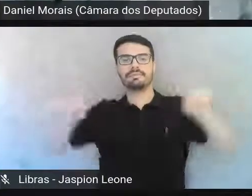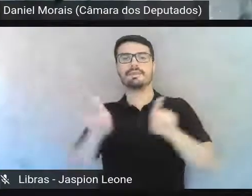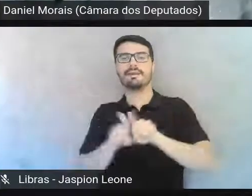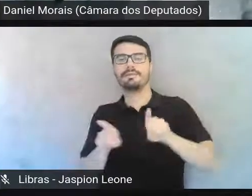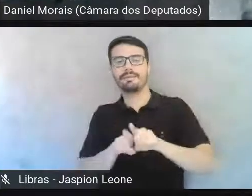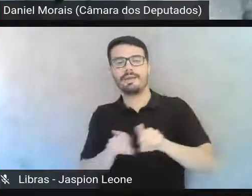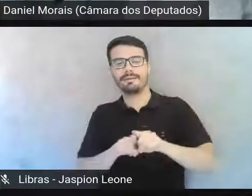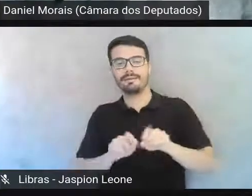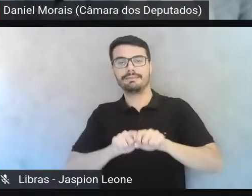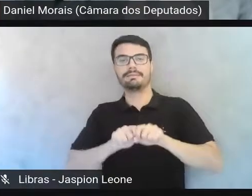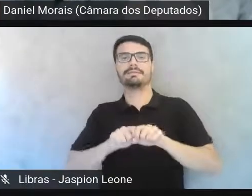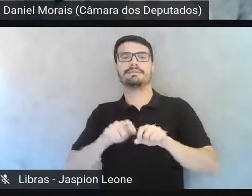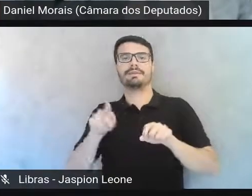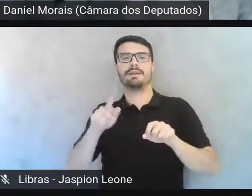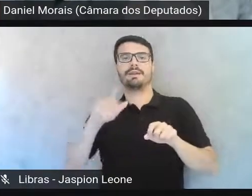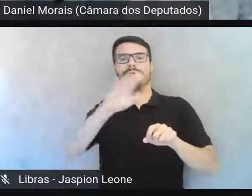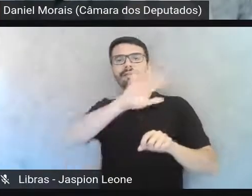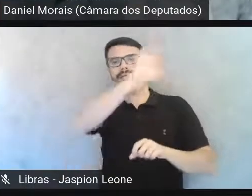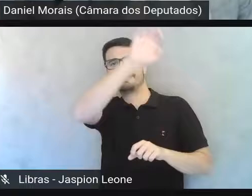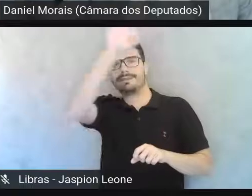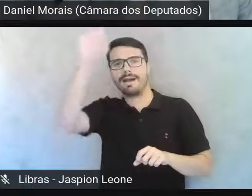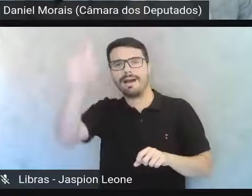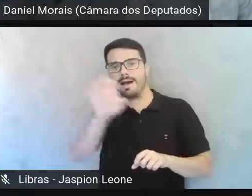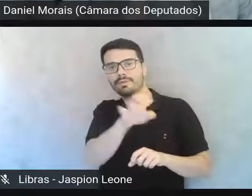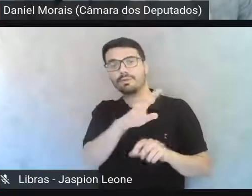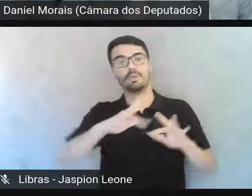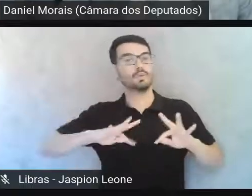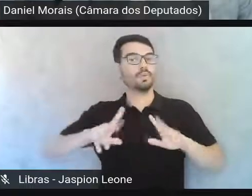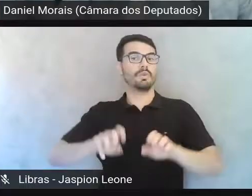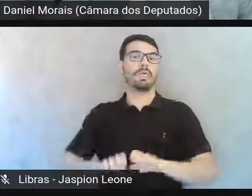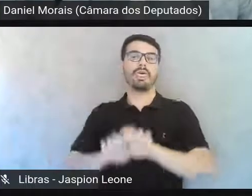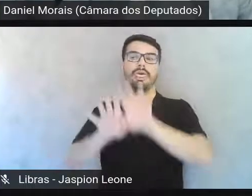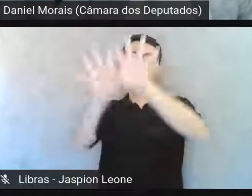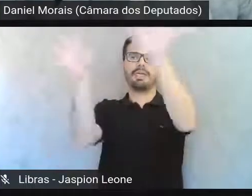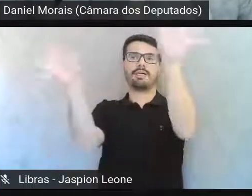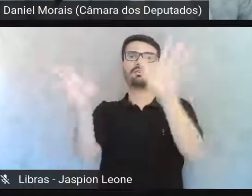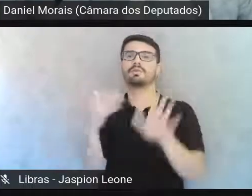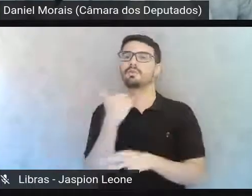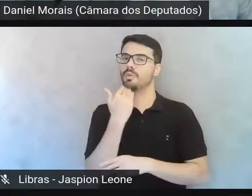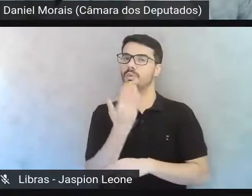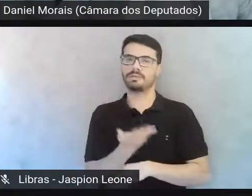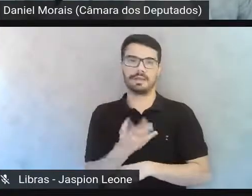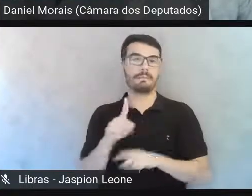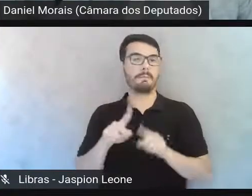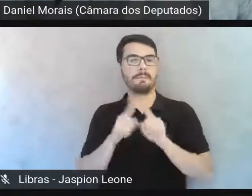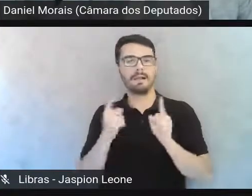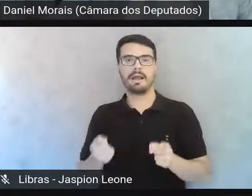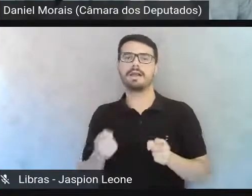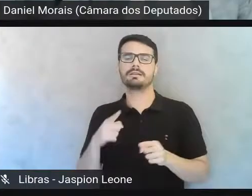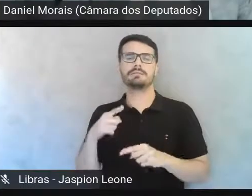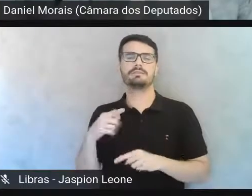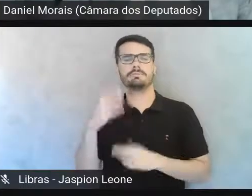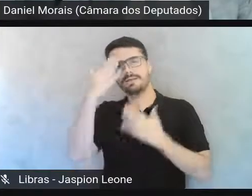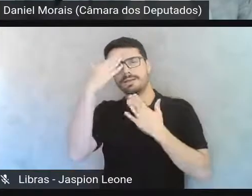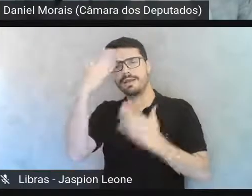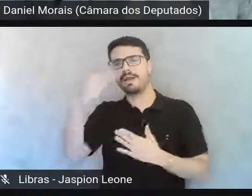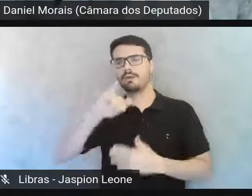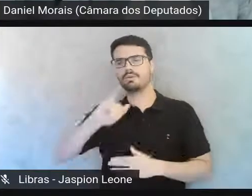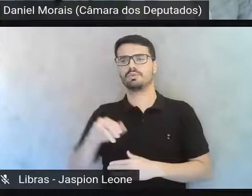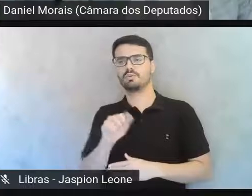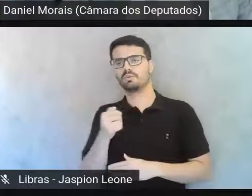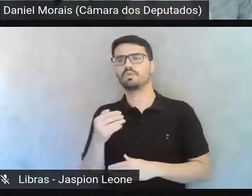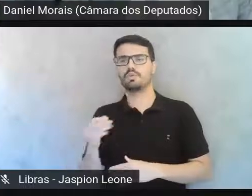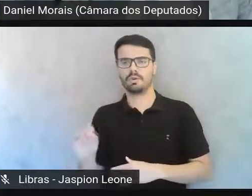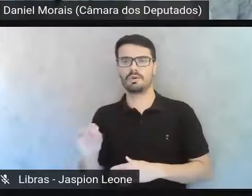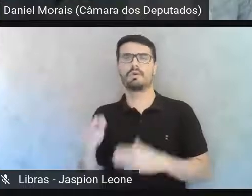é muito grande. A gente não consegue atacar tudo, né? Mas eu tenho só a agradecer você, João, obrigada pela parceria